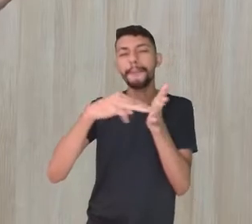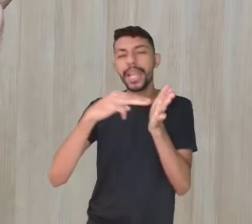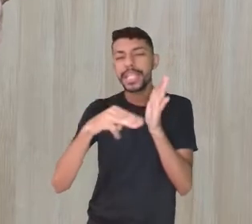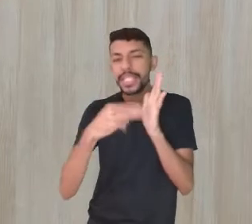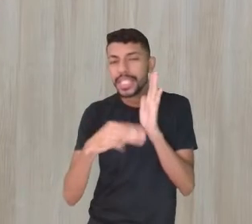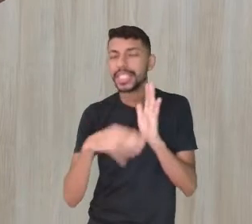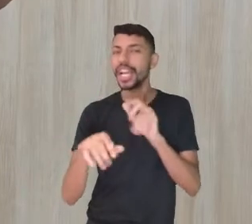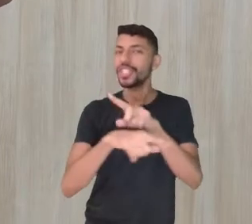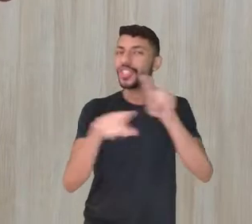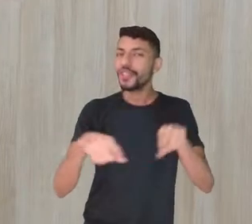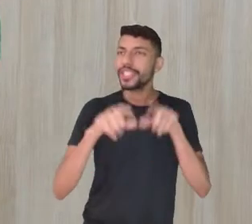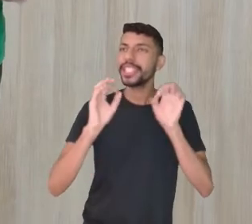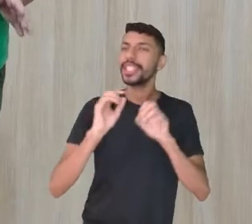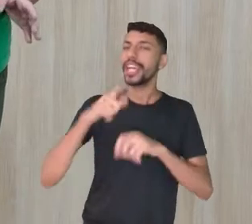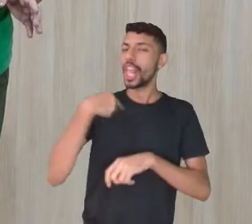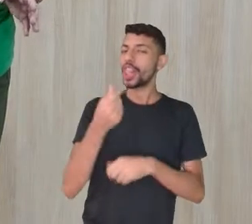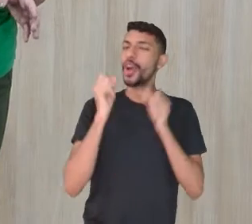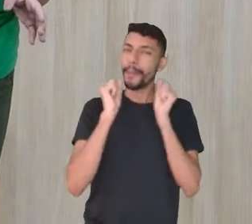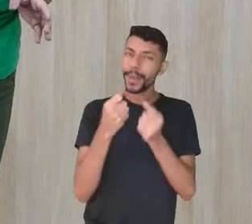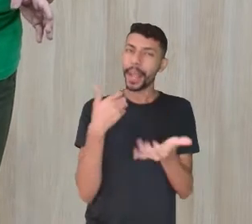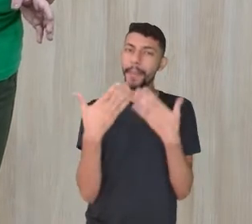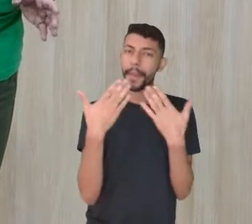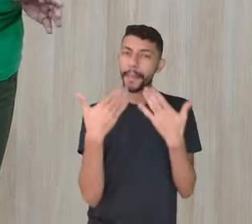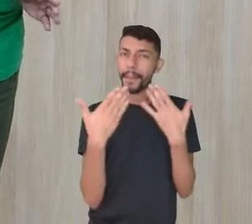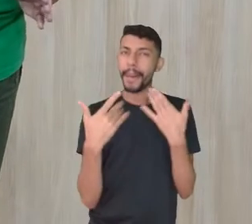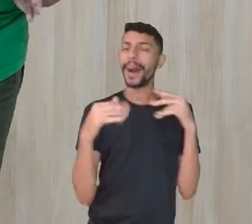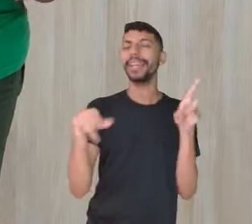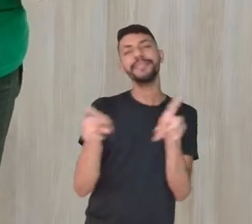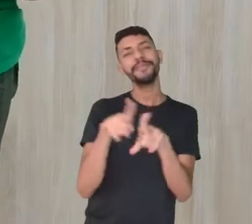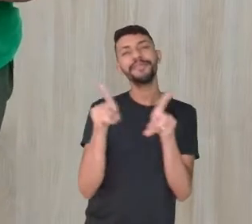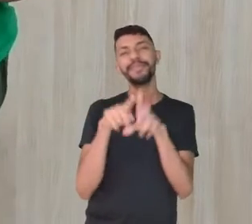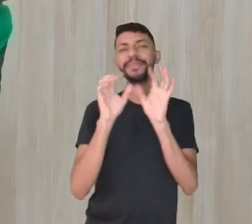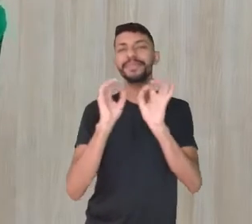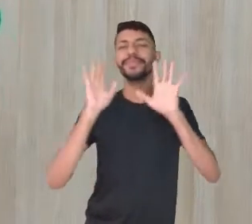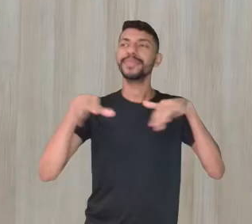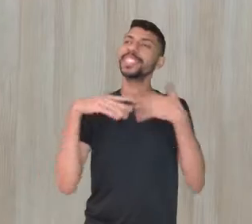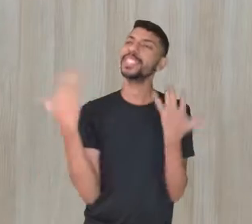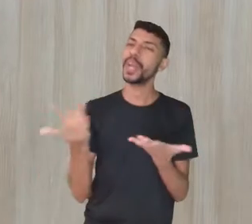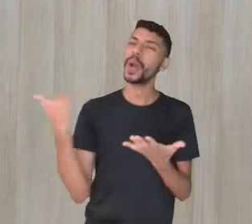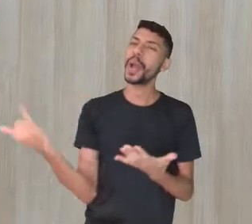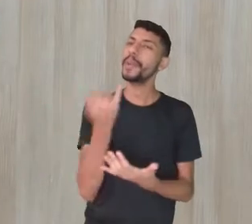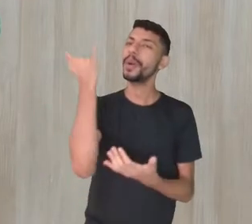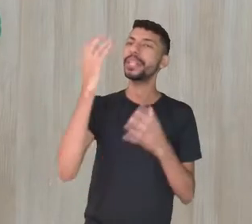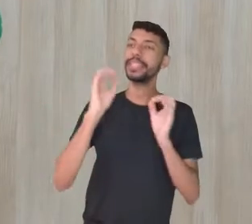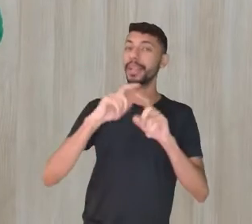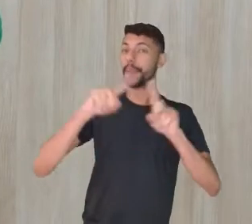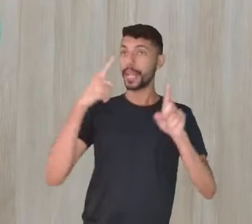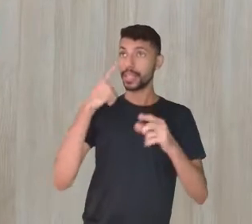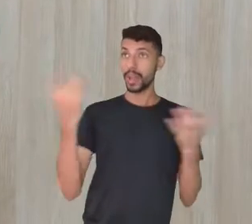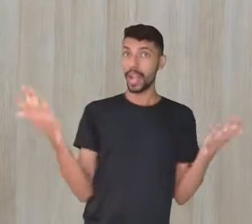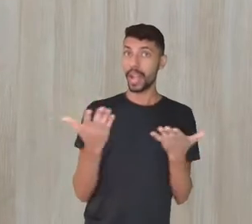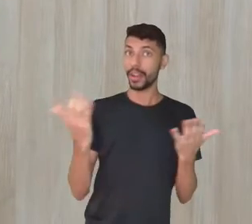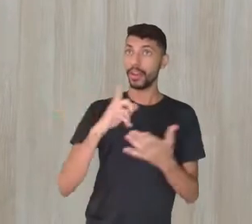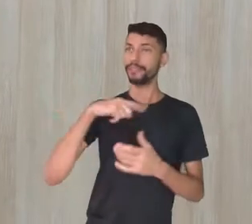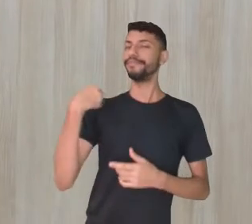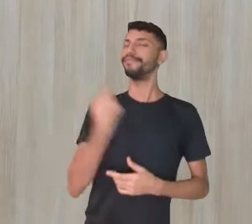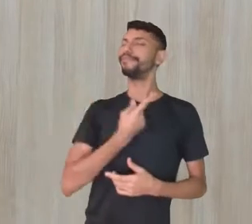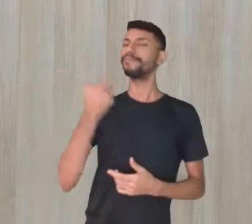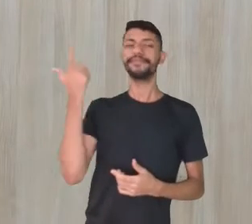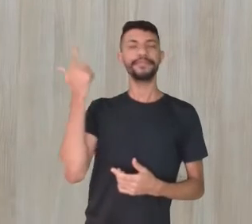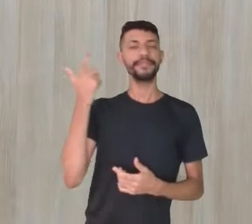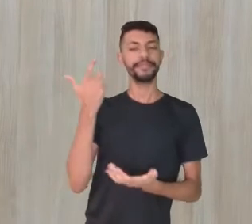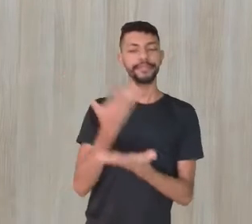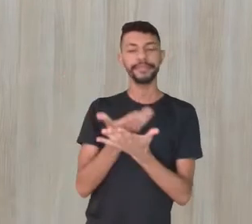poder bater esse papo lá no chat também, né? Então, isso é muito importante. Agora, pessoal, para que a nossa aula